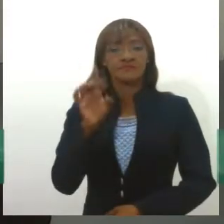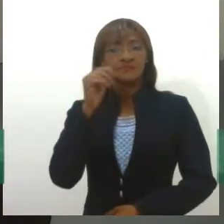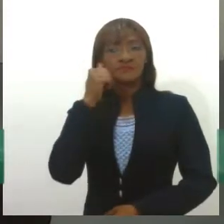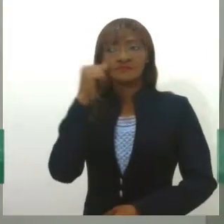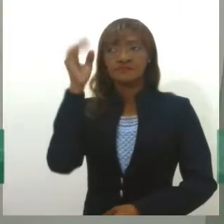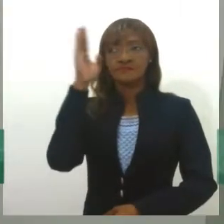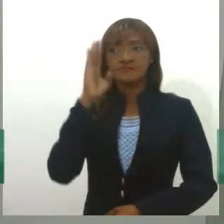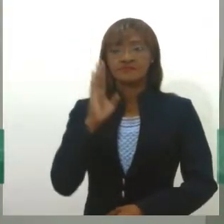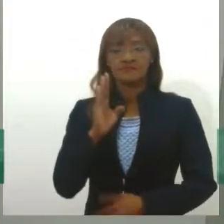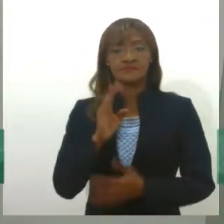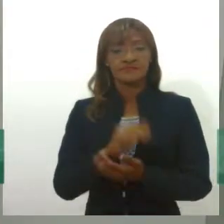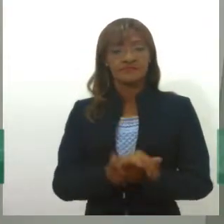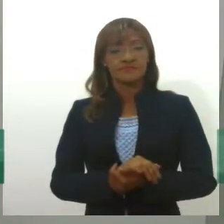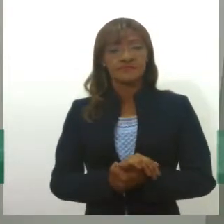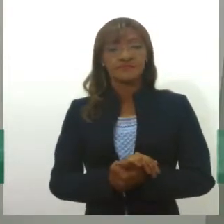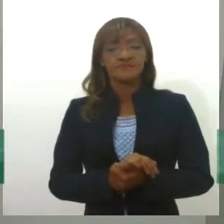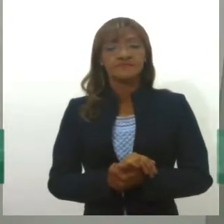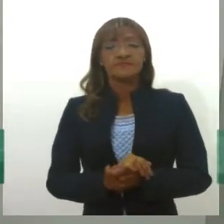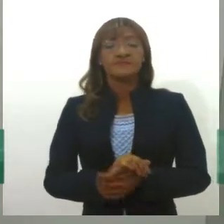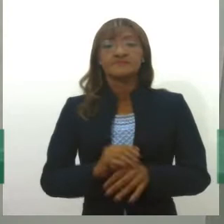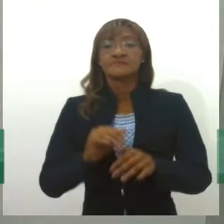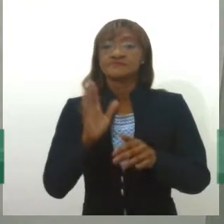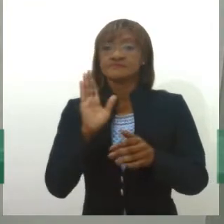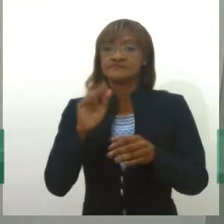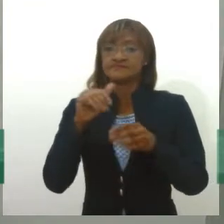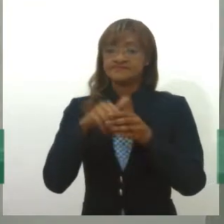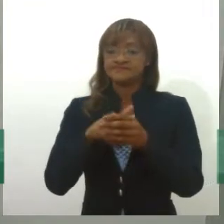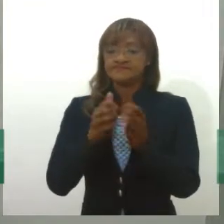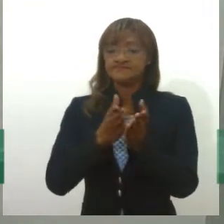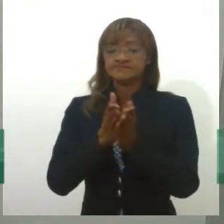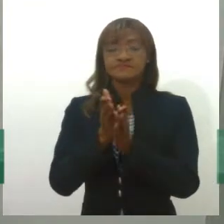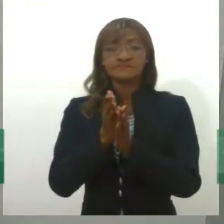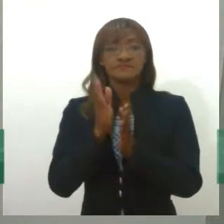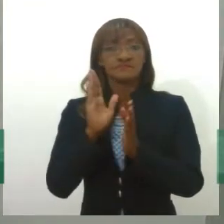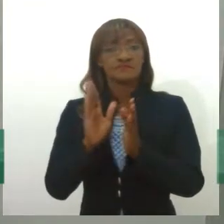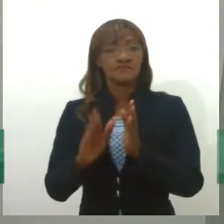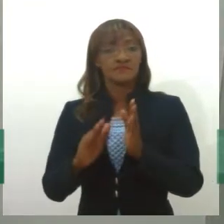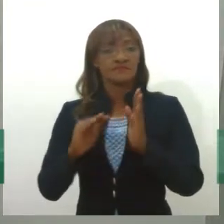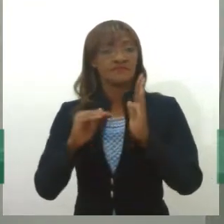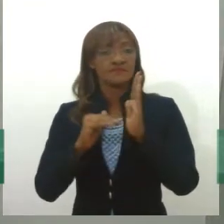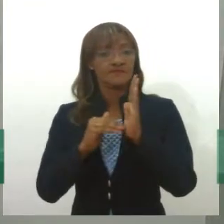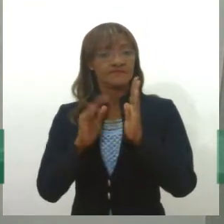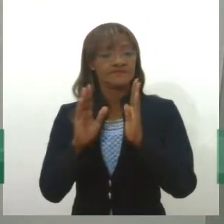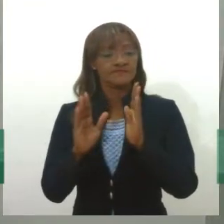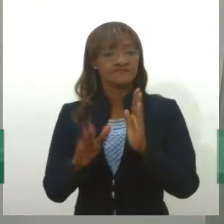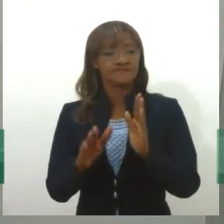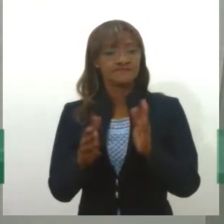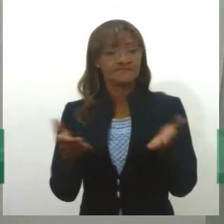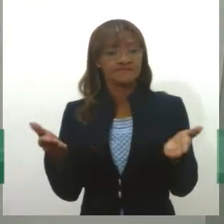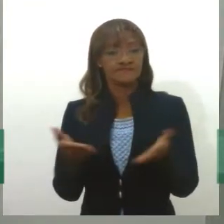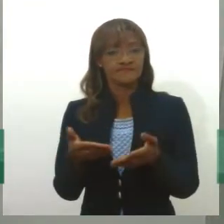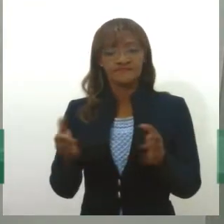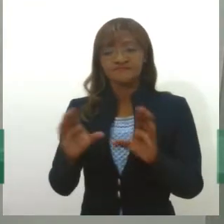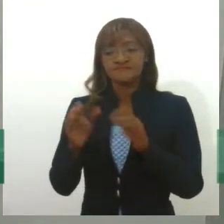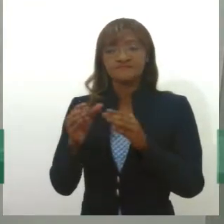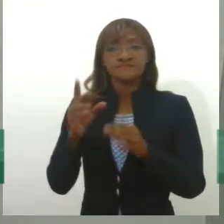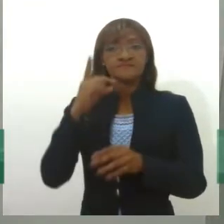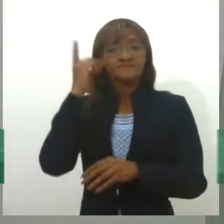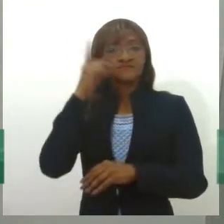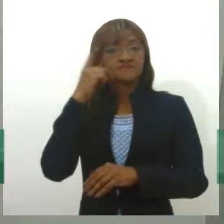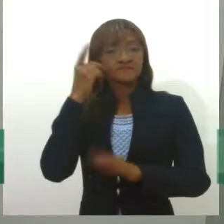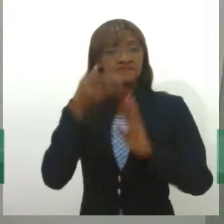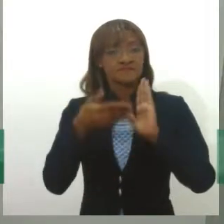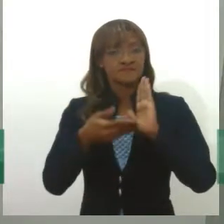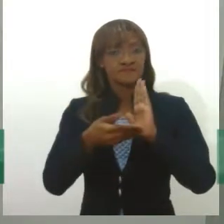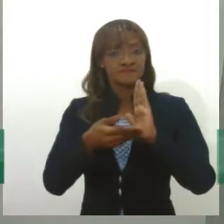Brasil. Aprovada no Senado, a proposta de emenda à Constituição tramita atualmente na Câmara dos Deputados. O